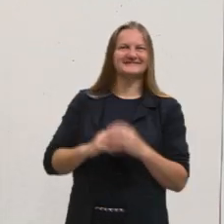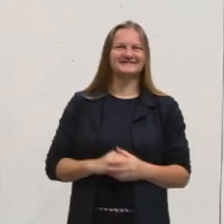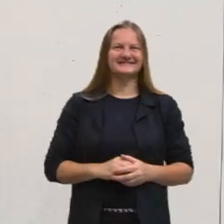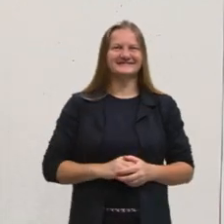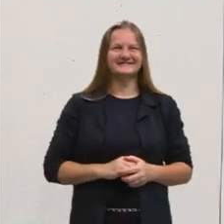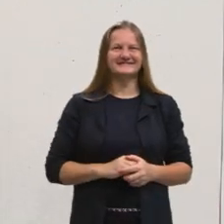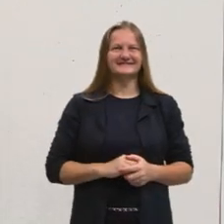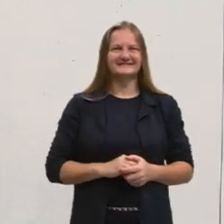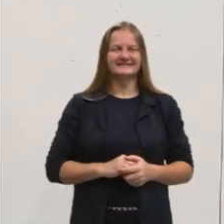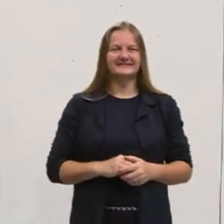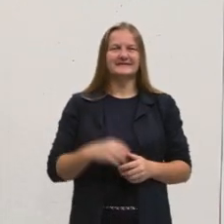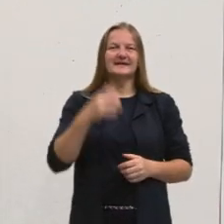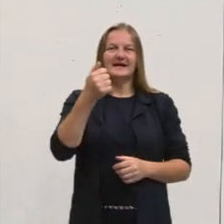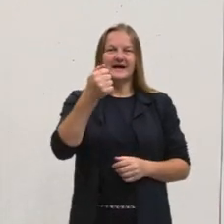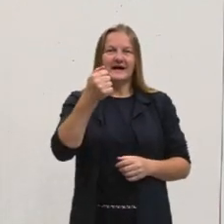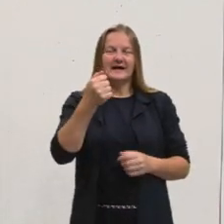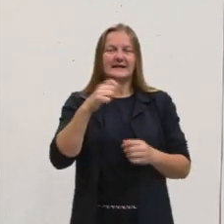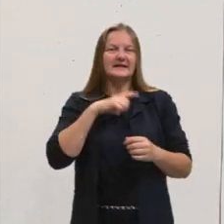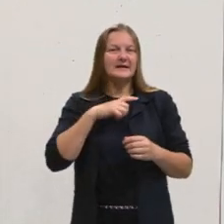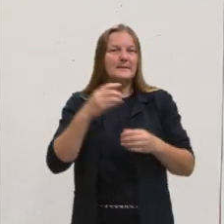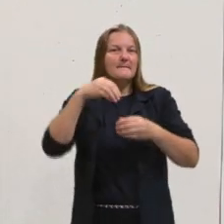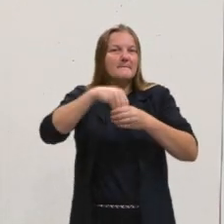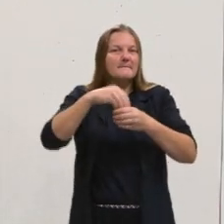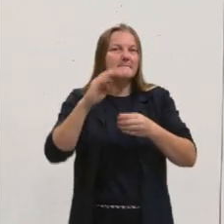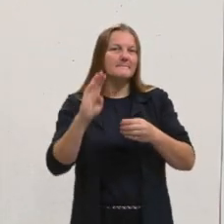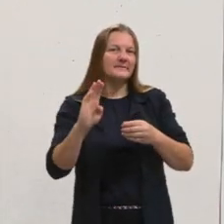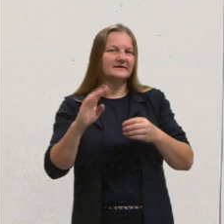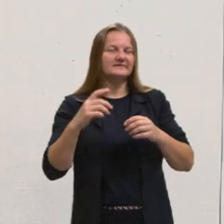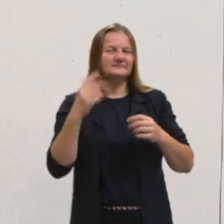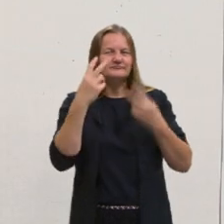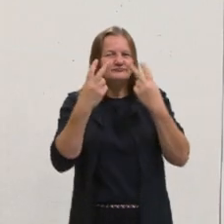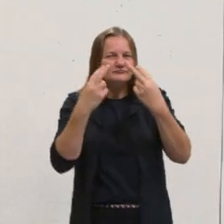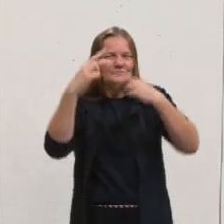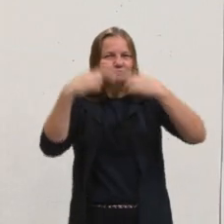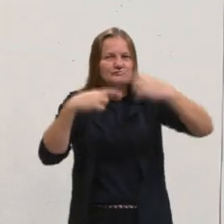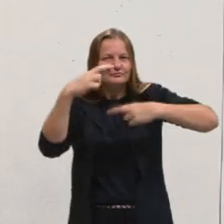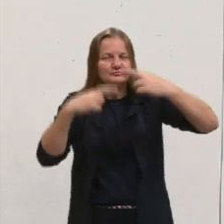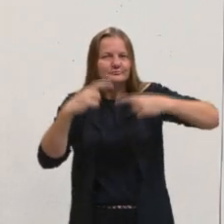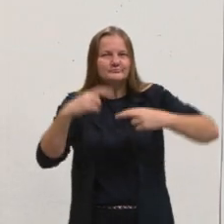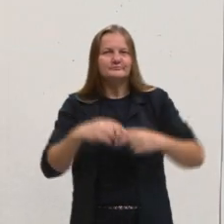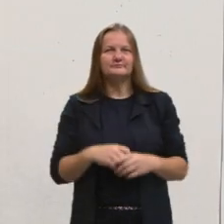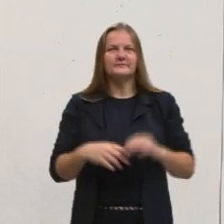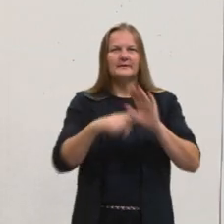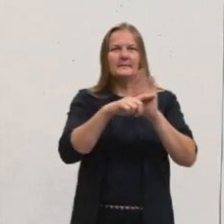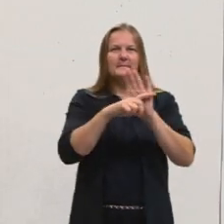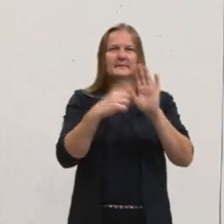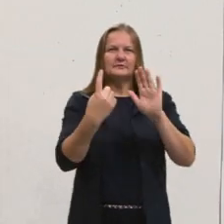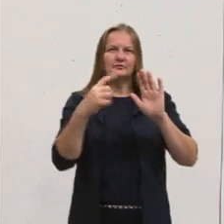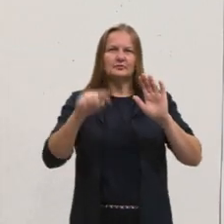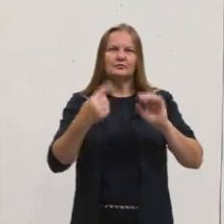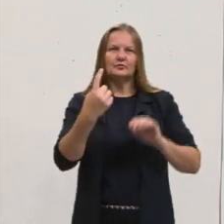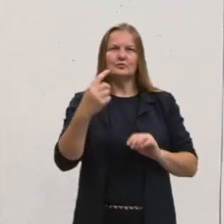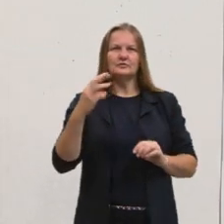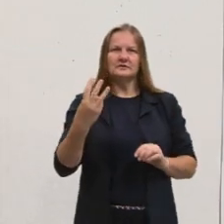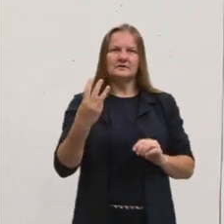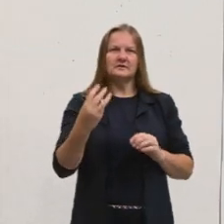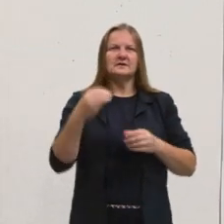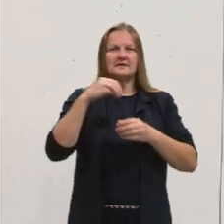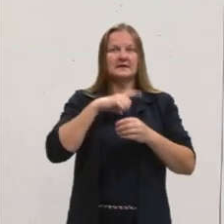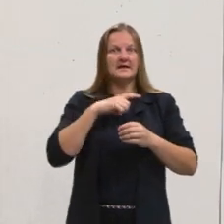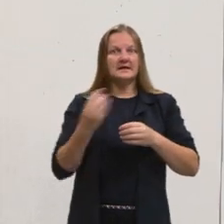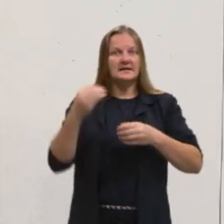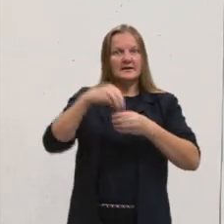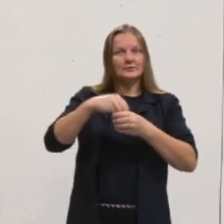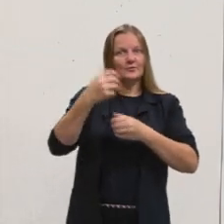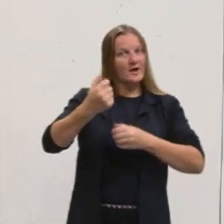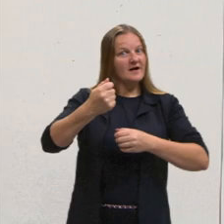Basta ver se os elementos de B que é menos 11 e três estão dentro